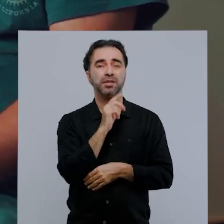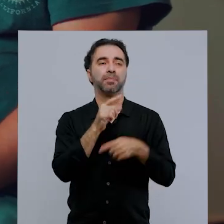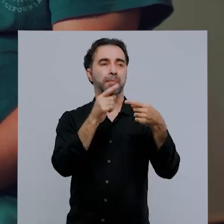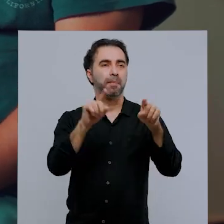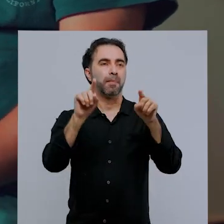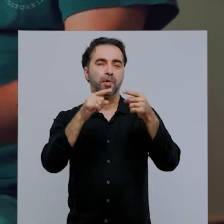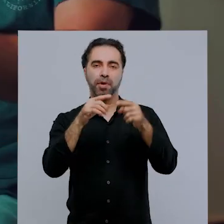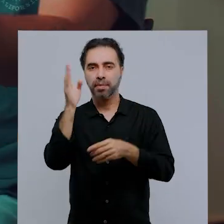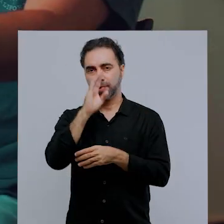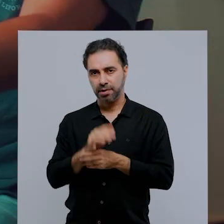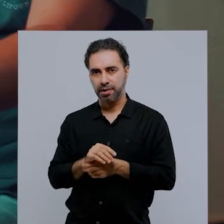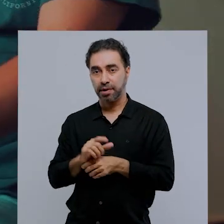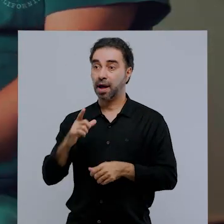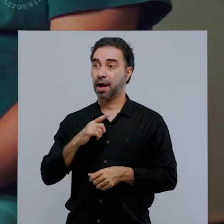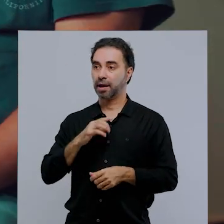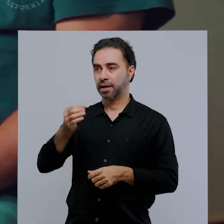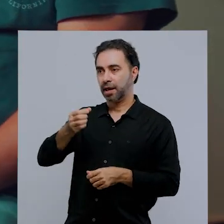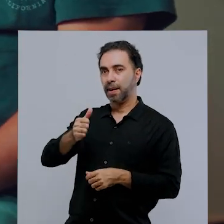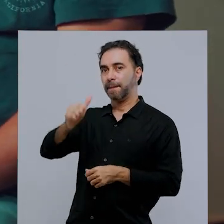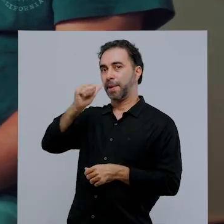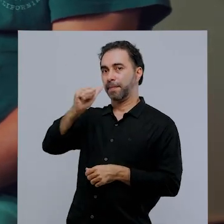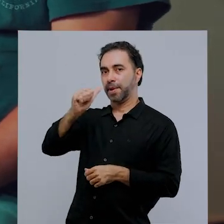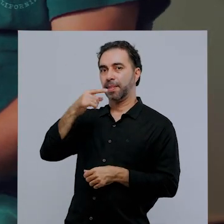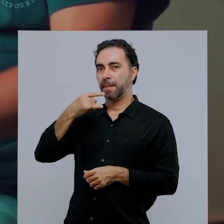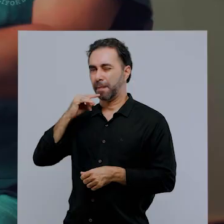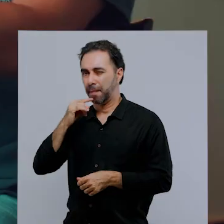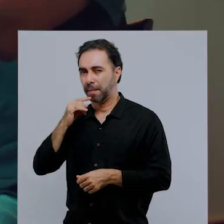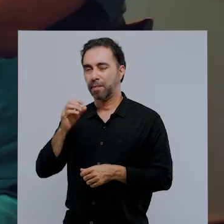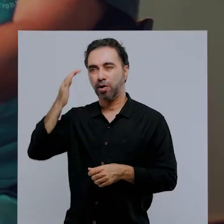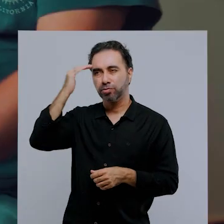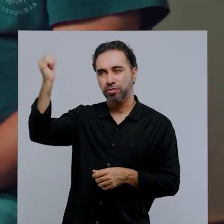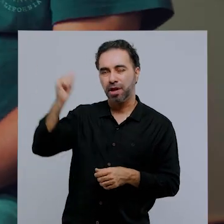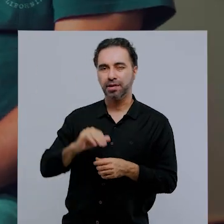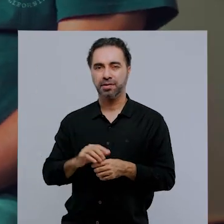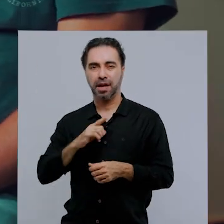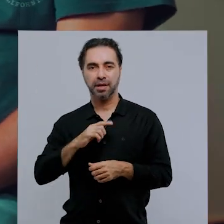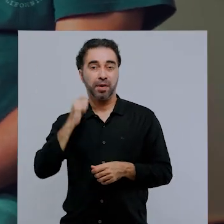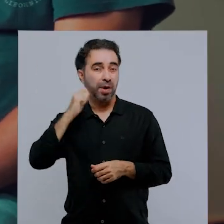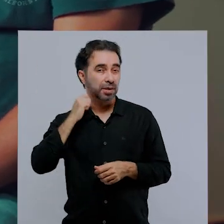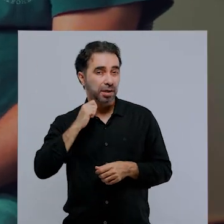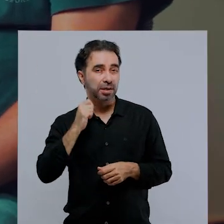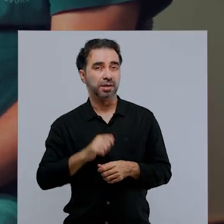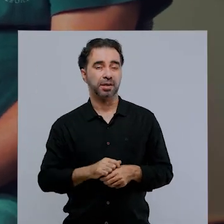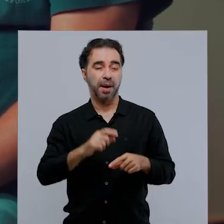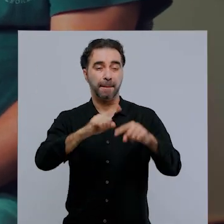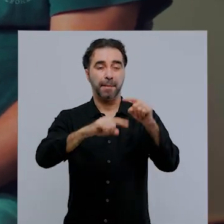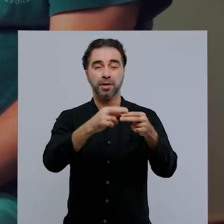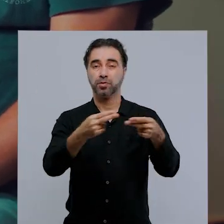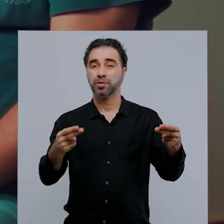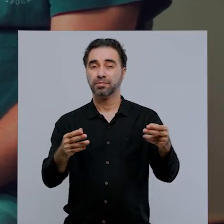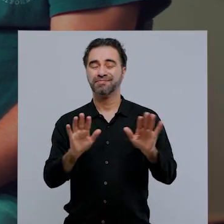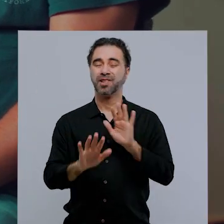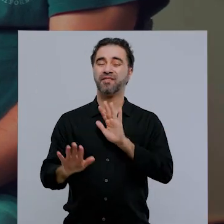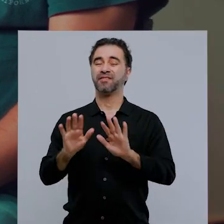música brasileira. Tem o drink, é o maior sucesso. O produto, é o artista. Talvez a gente